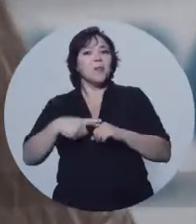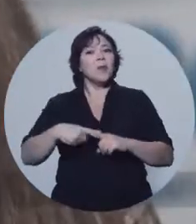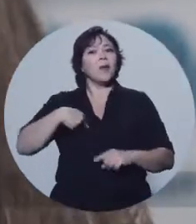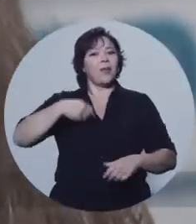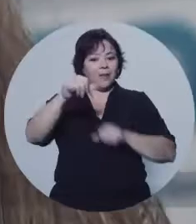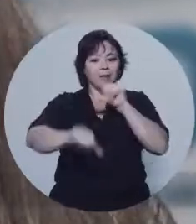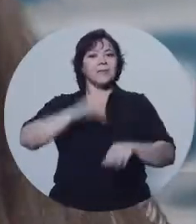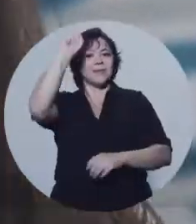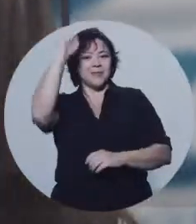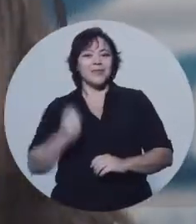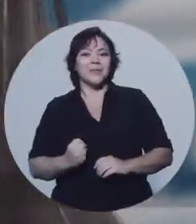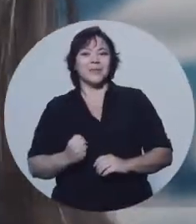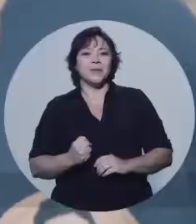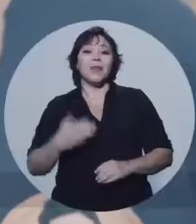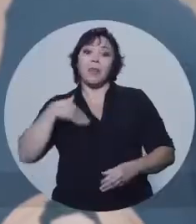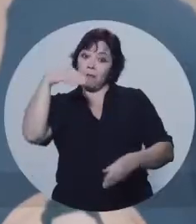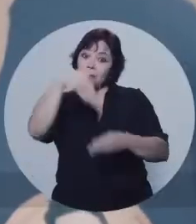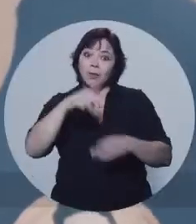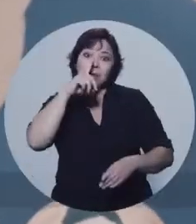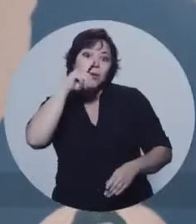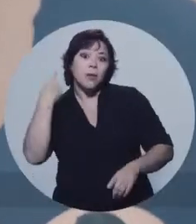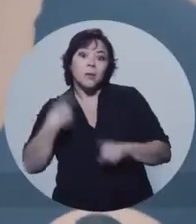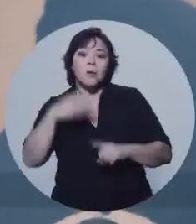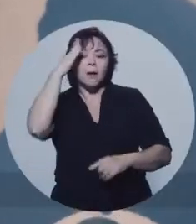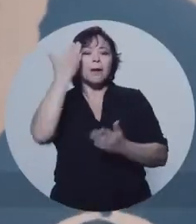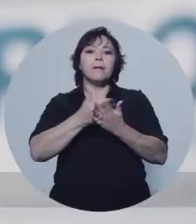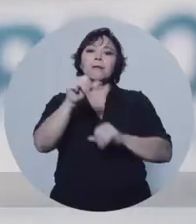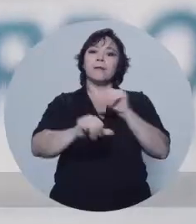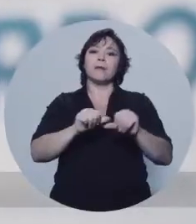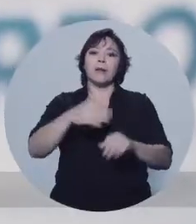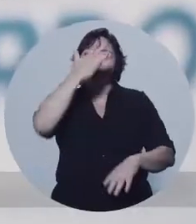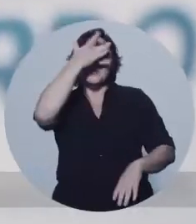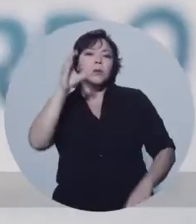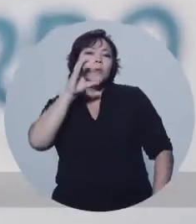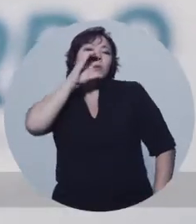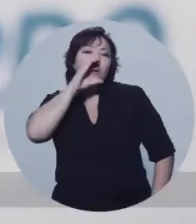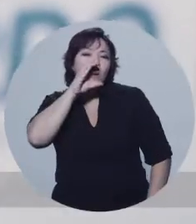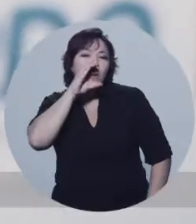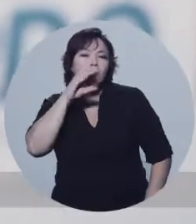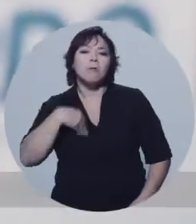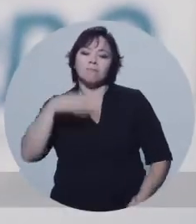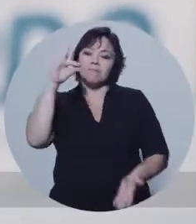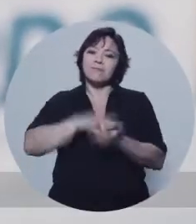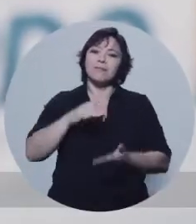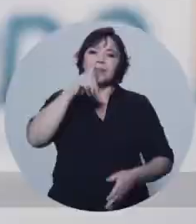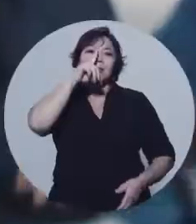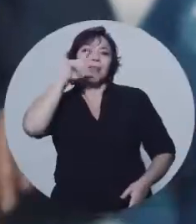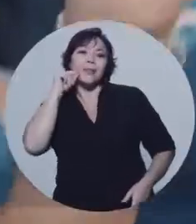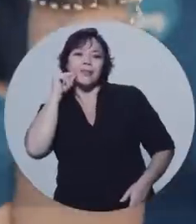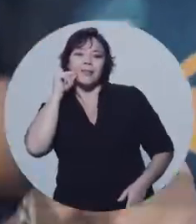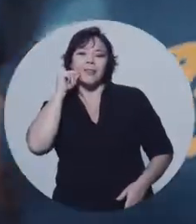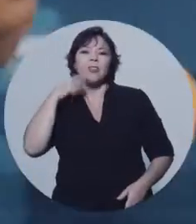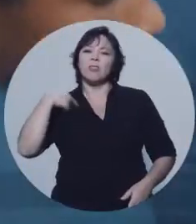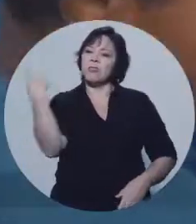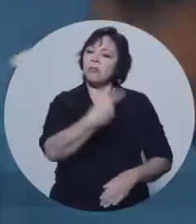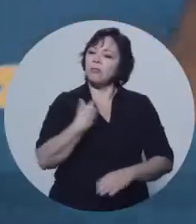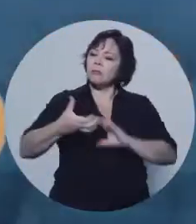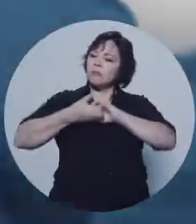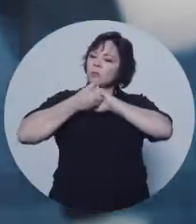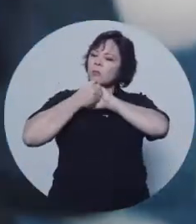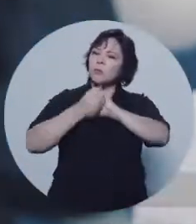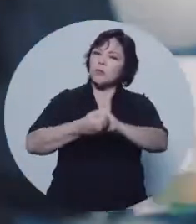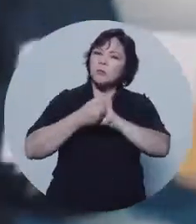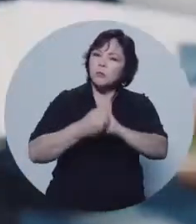eu quero a mudança para Sergipe. Eu voto em Eduardo porque acredito na mudança. O povo do Socorro aposta em Eduardo Amorim. Estamos todos aqui